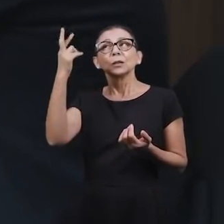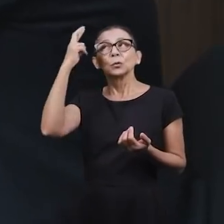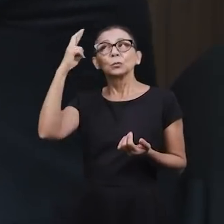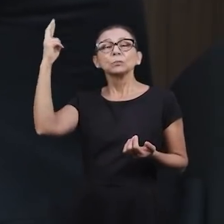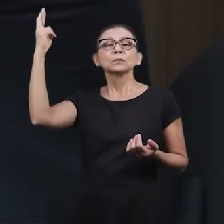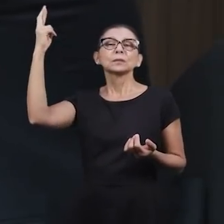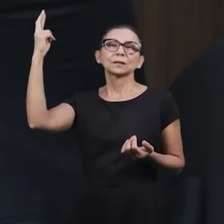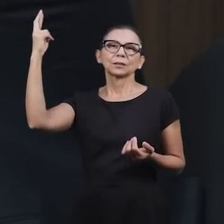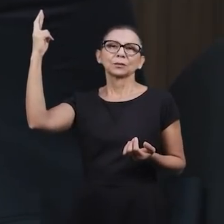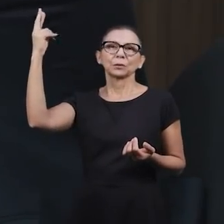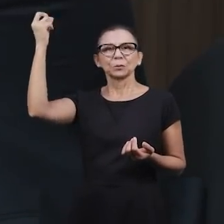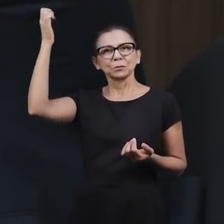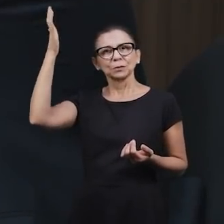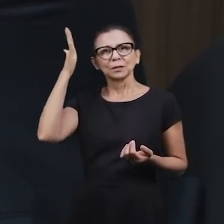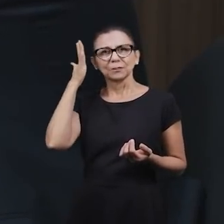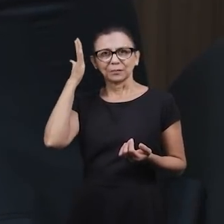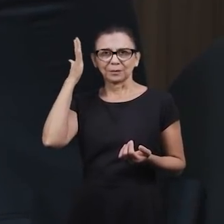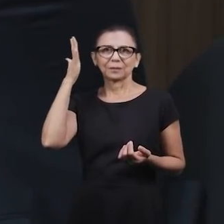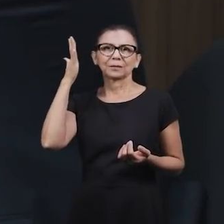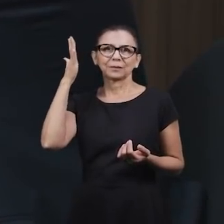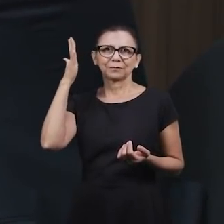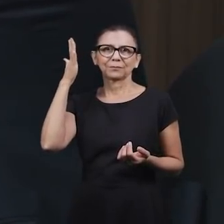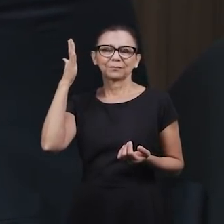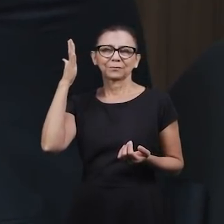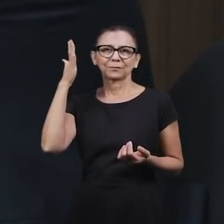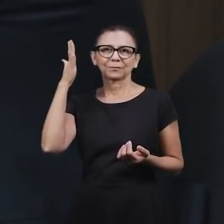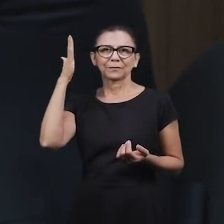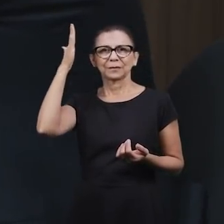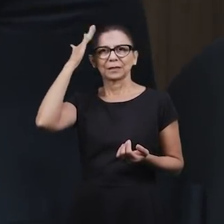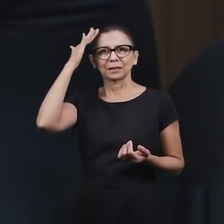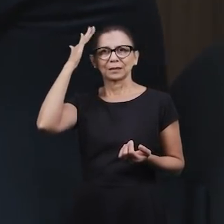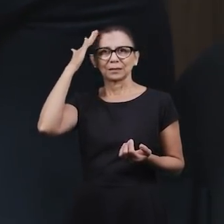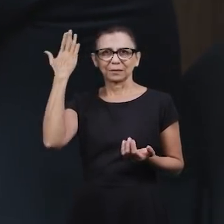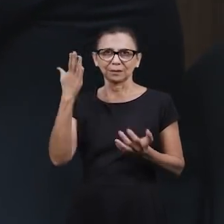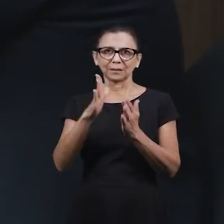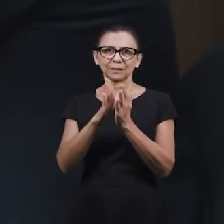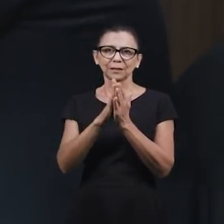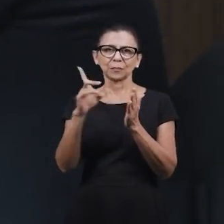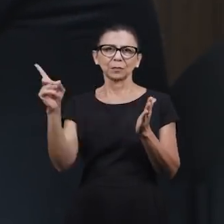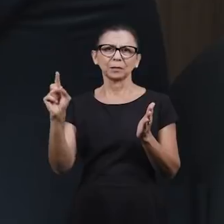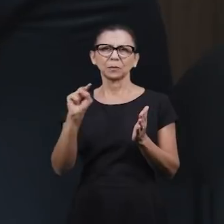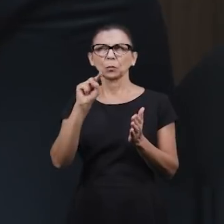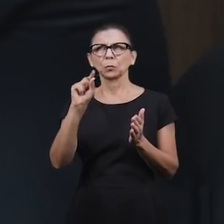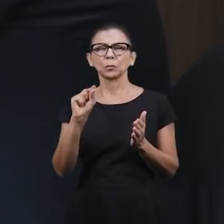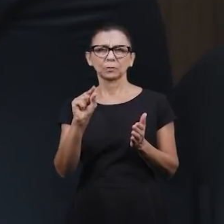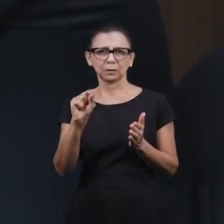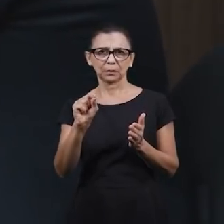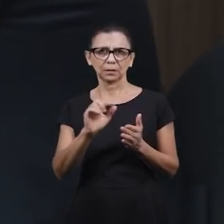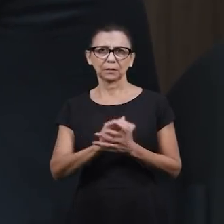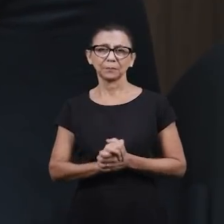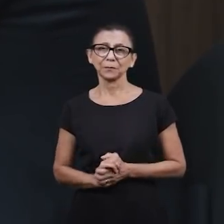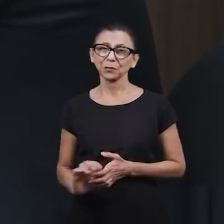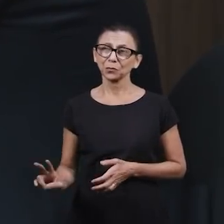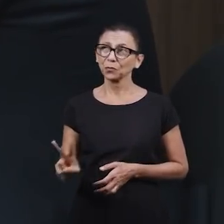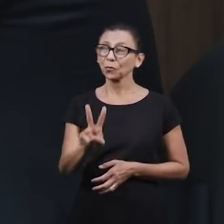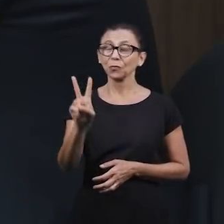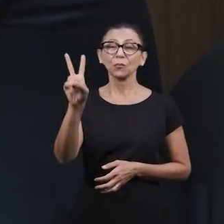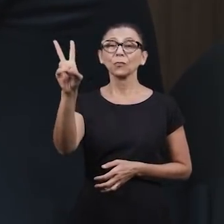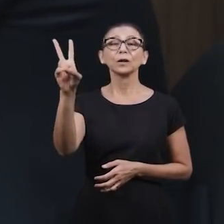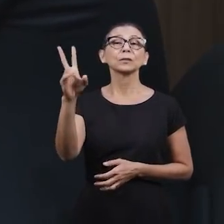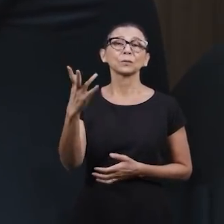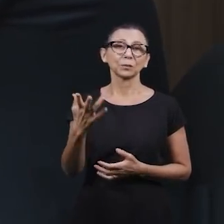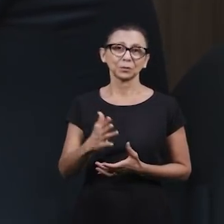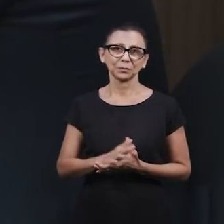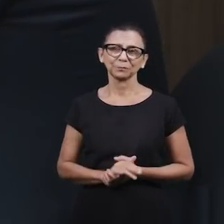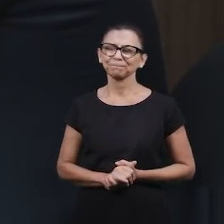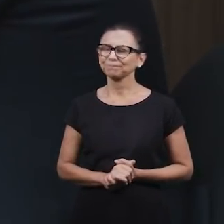nos permite ter do que é a Bíblia. Não é? Então, na verdade, o valor que ela vai ter